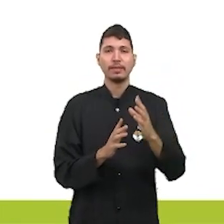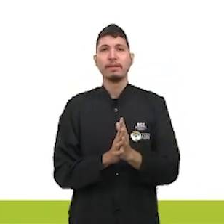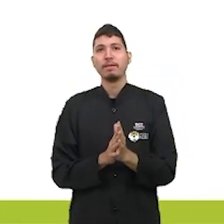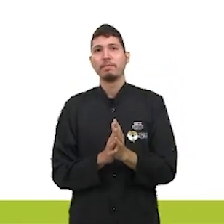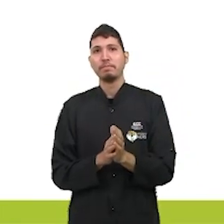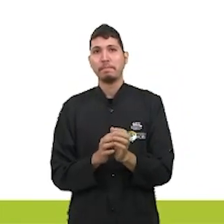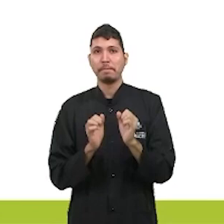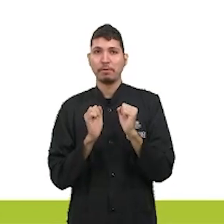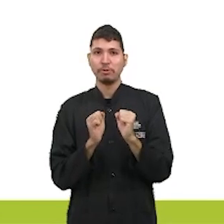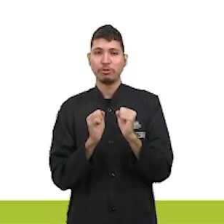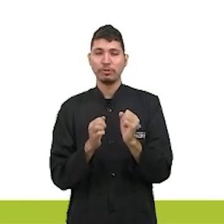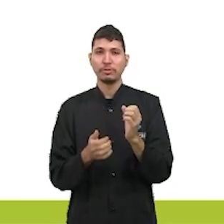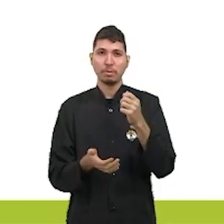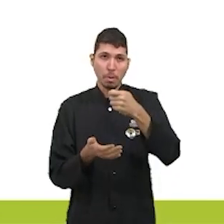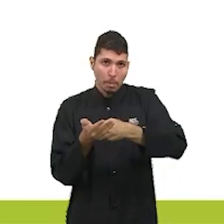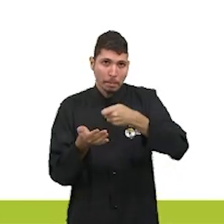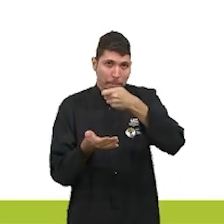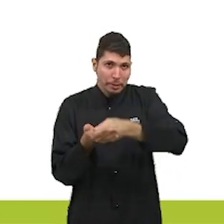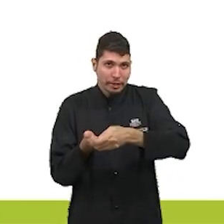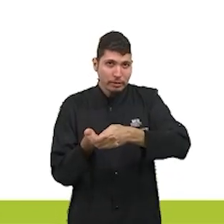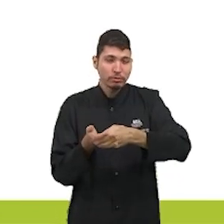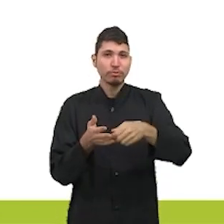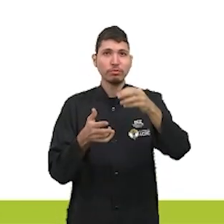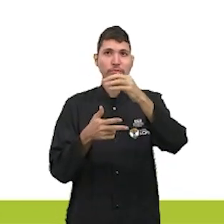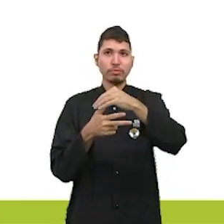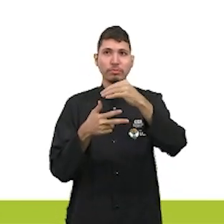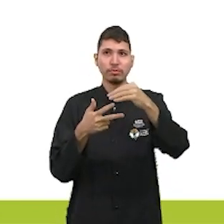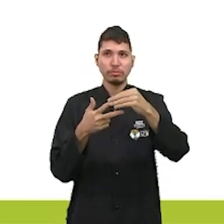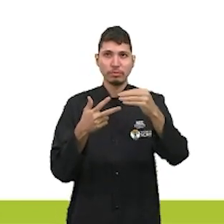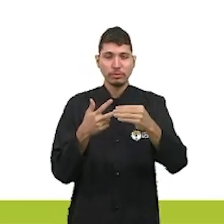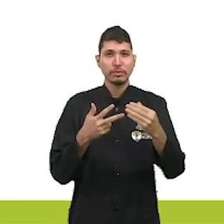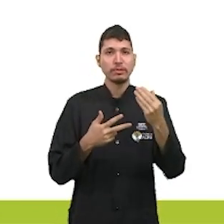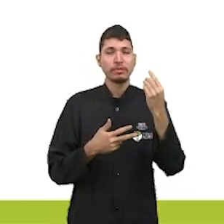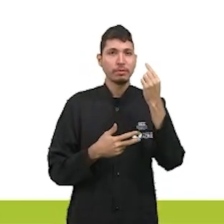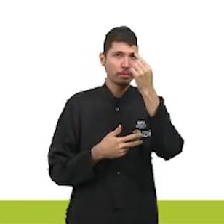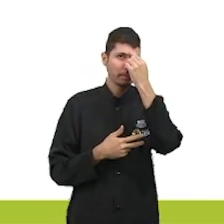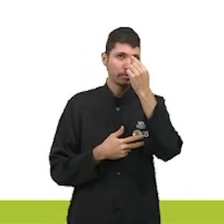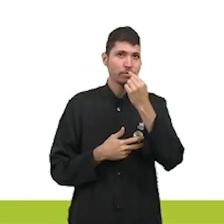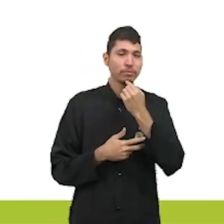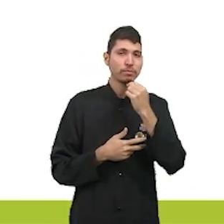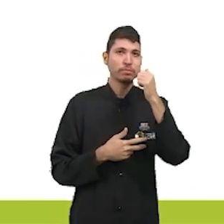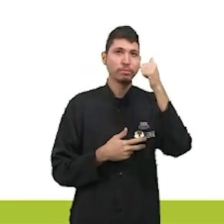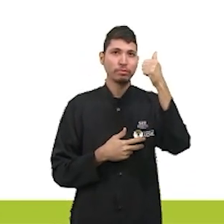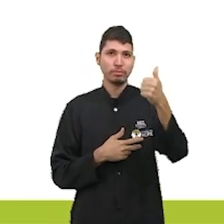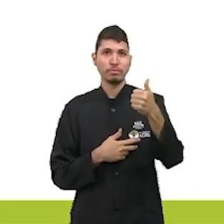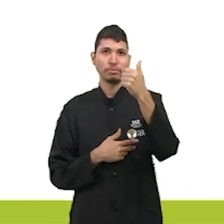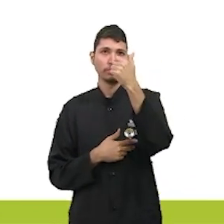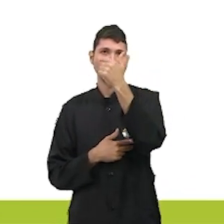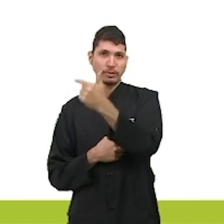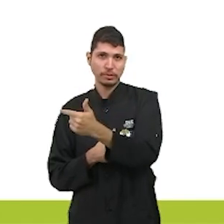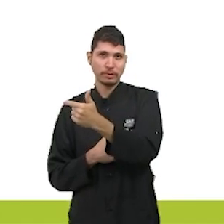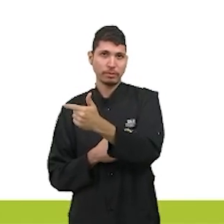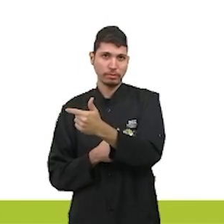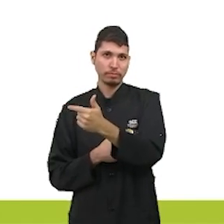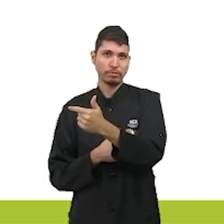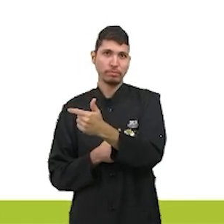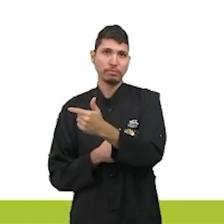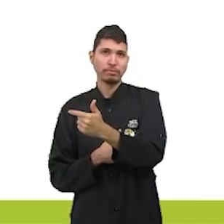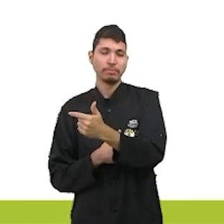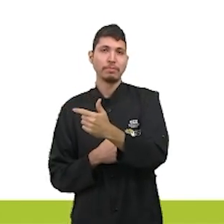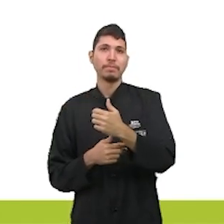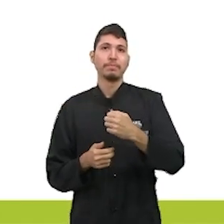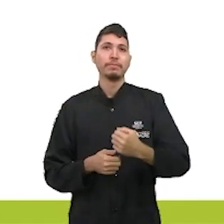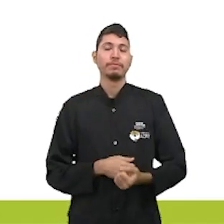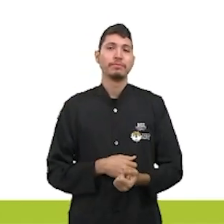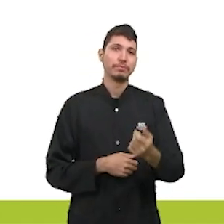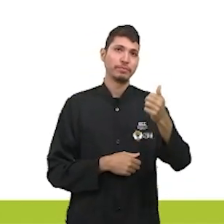pode vir tanto com esse símbolo, né, como na figura 1, como na figura 2, né, que é a representação esquemática. Na